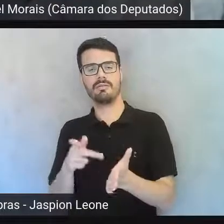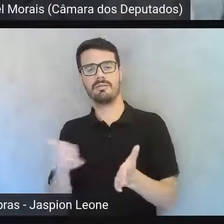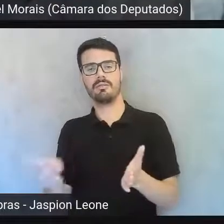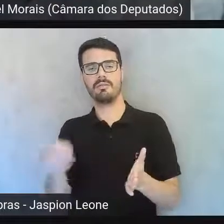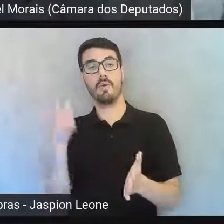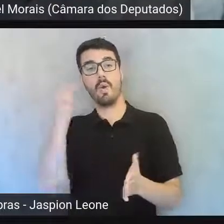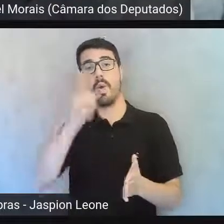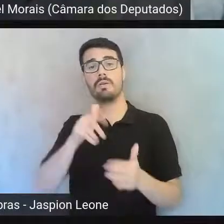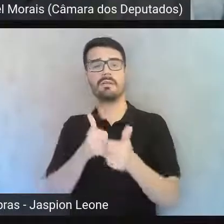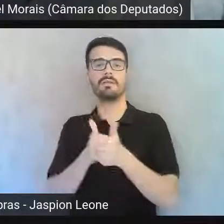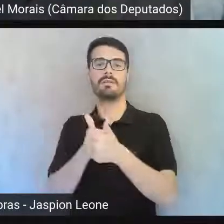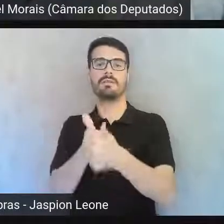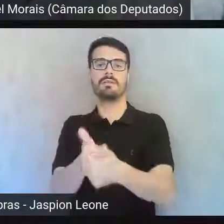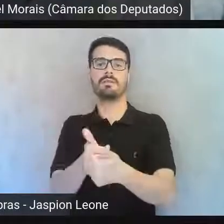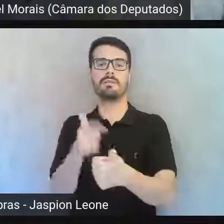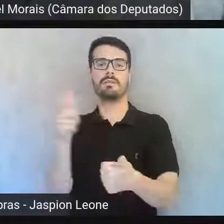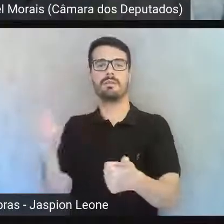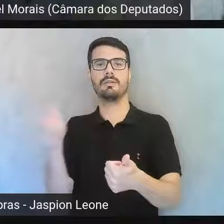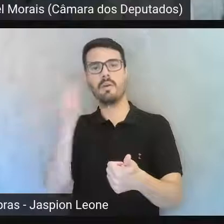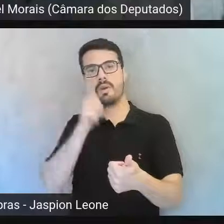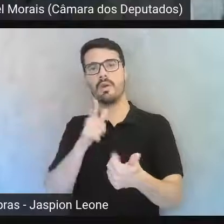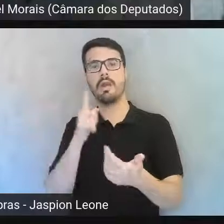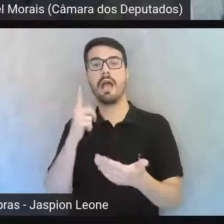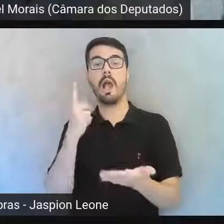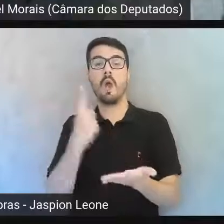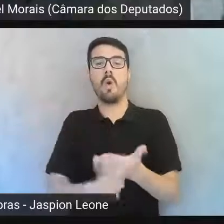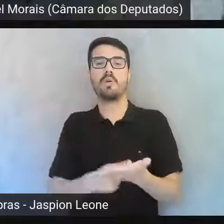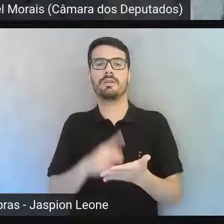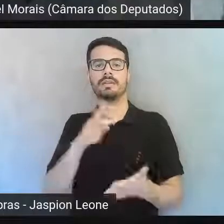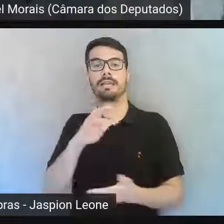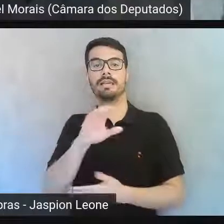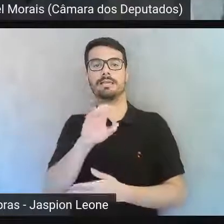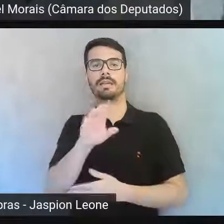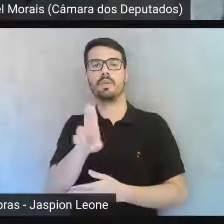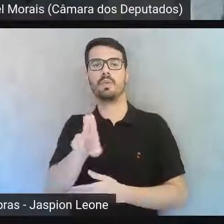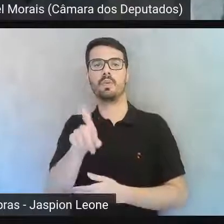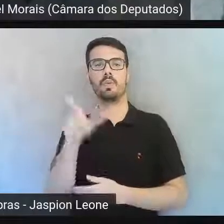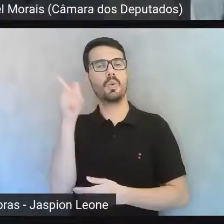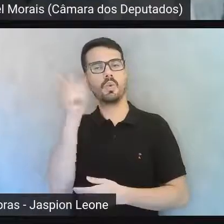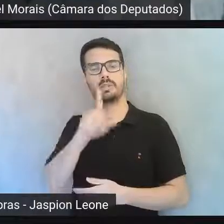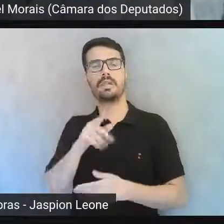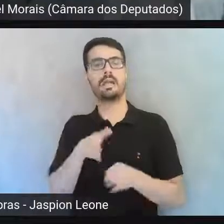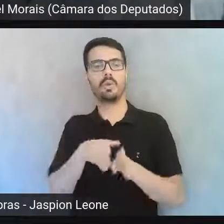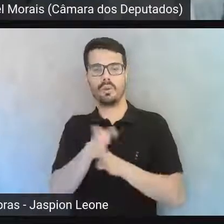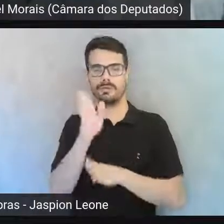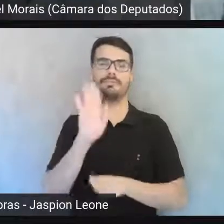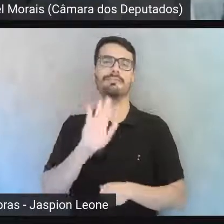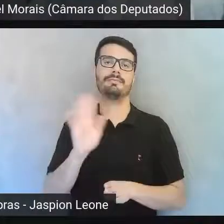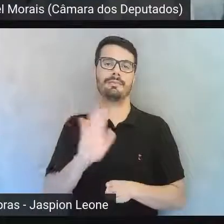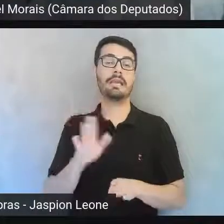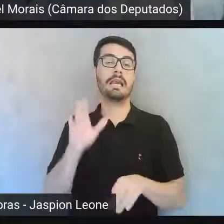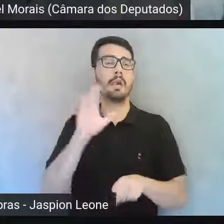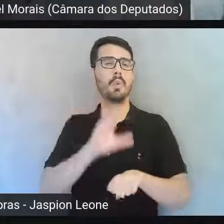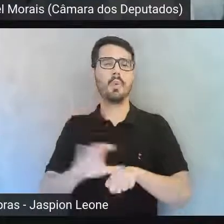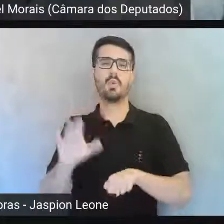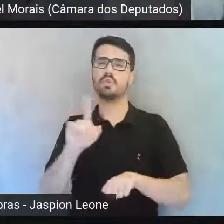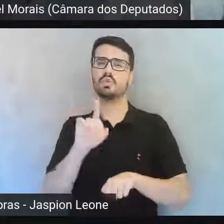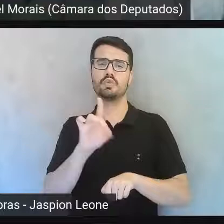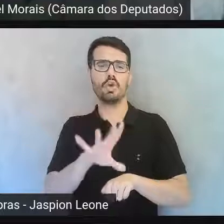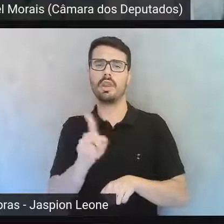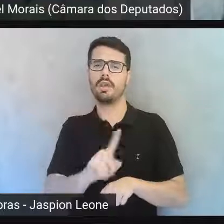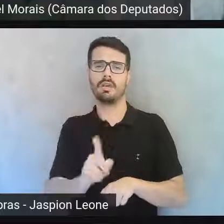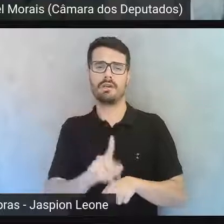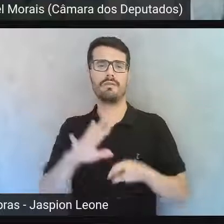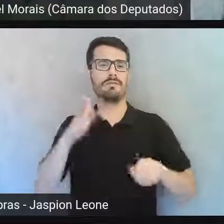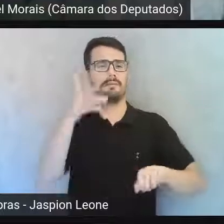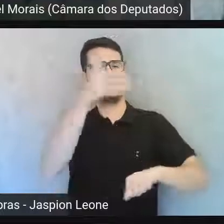orientar. Você pega os acordos do TCU, você consegue se orientar. Então, a capacitação ela não vem só de participação em